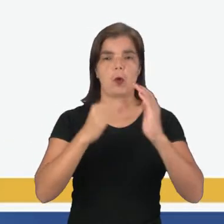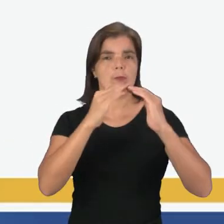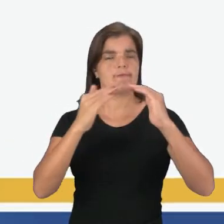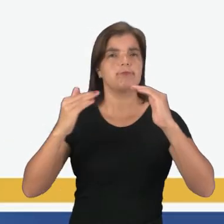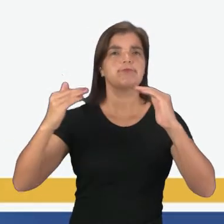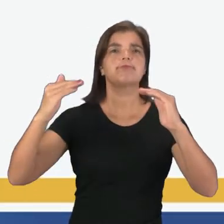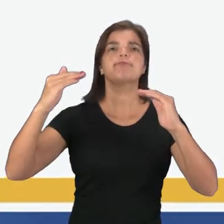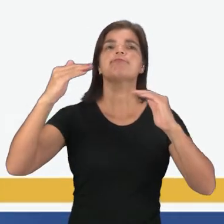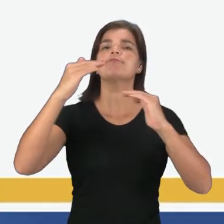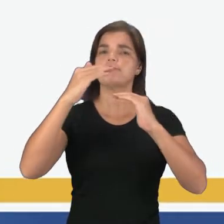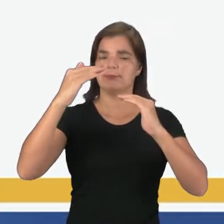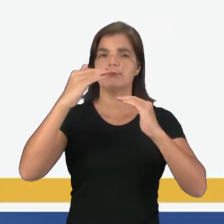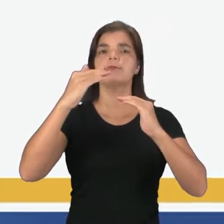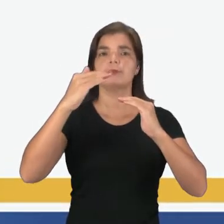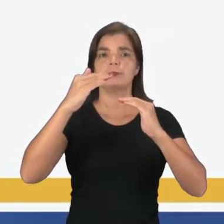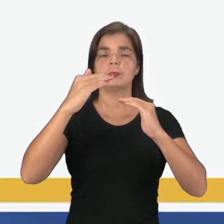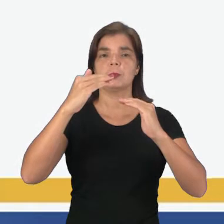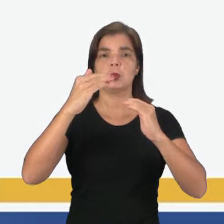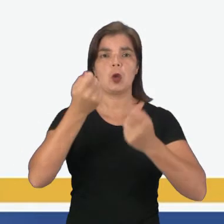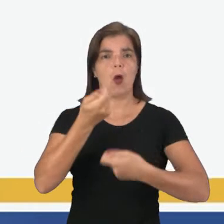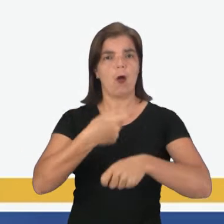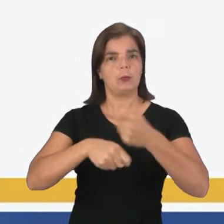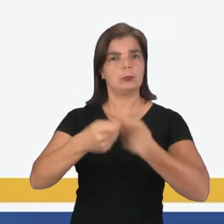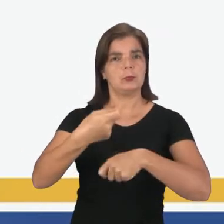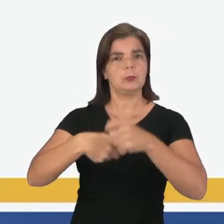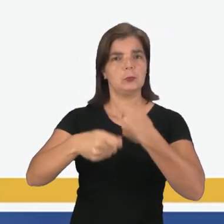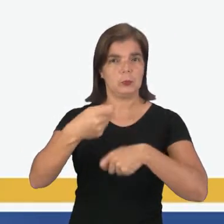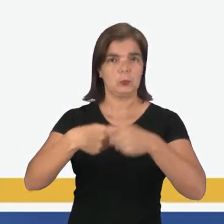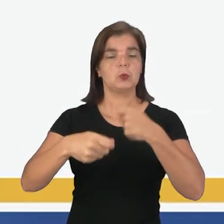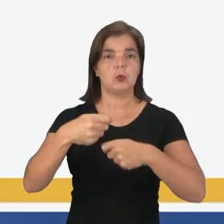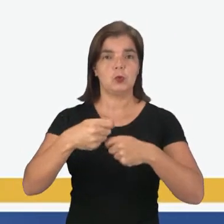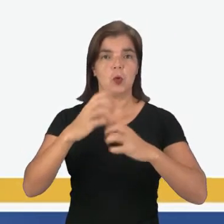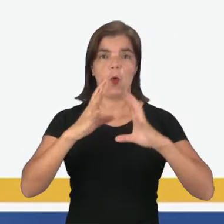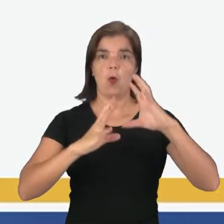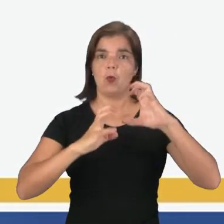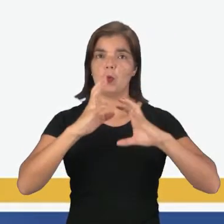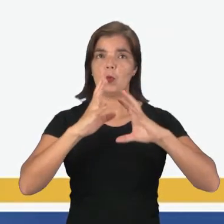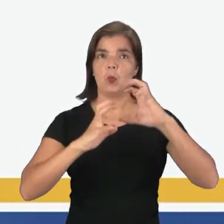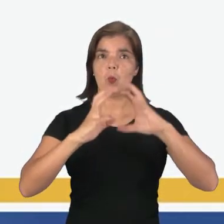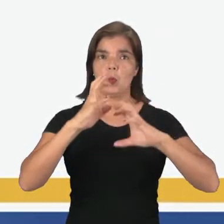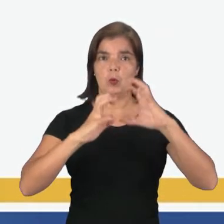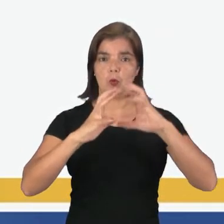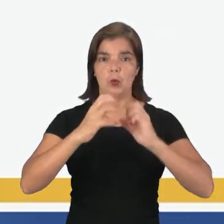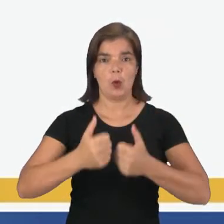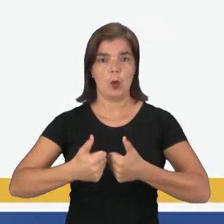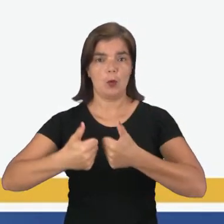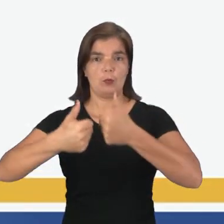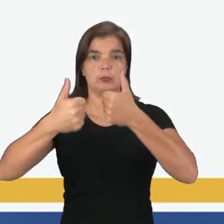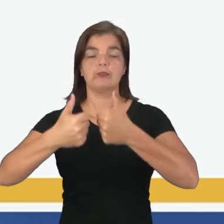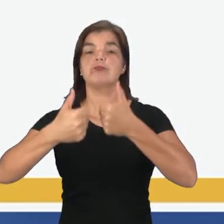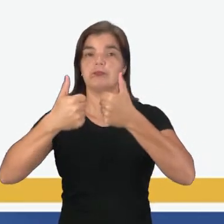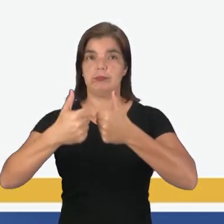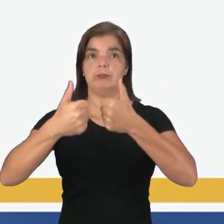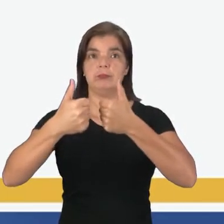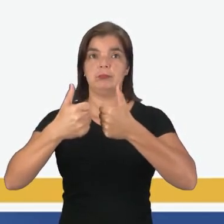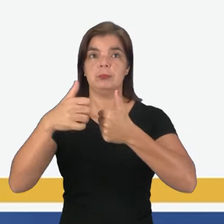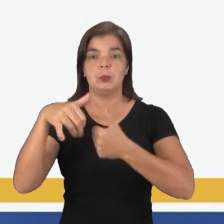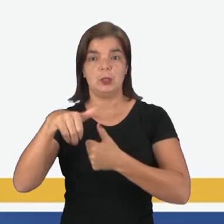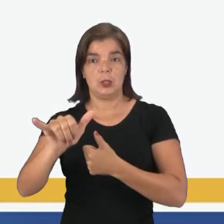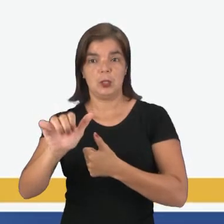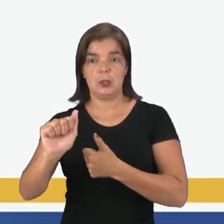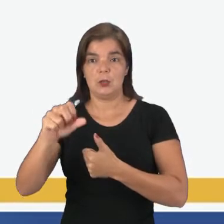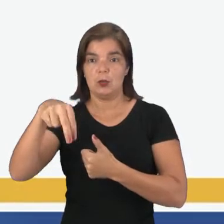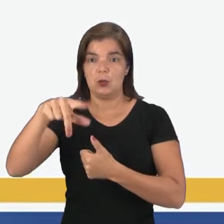ser superior que administra, vamos dizer assim, o conflito entre o positivo, que